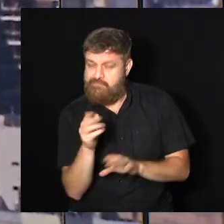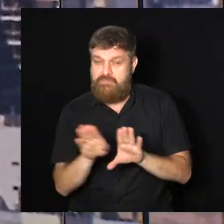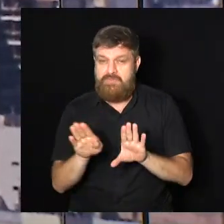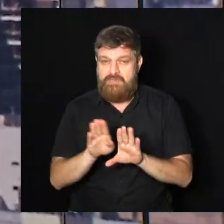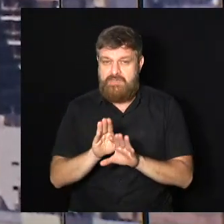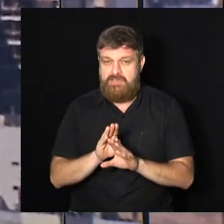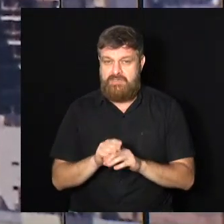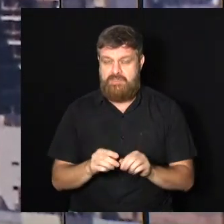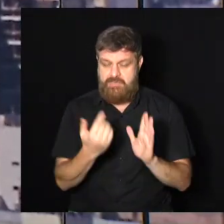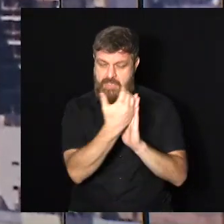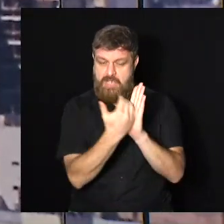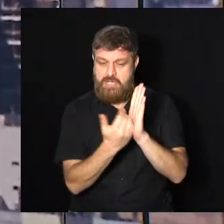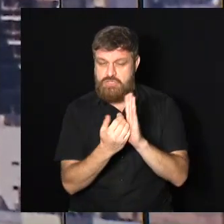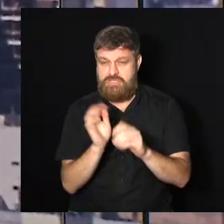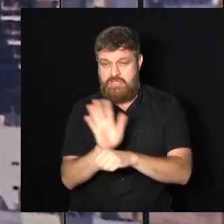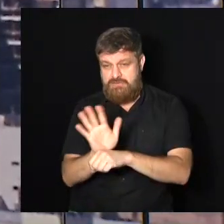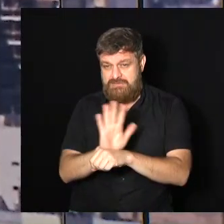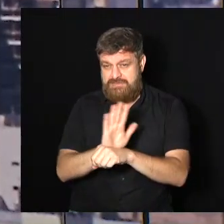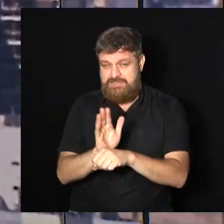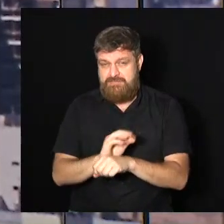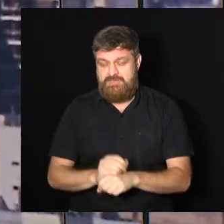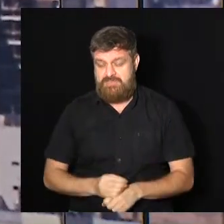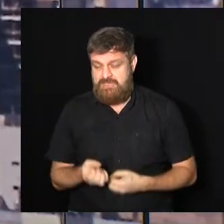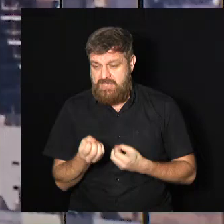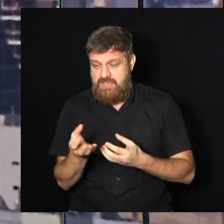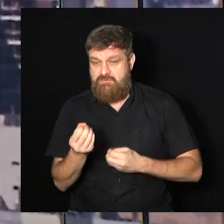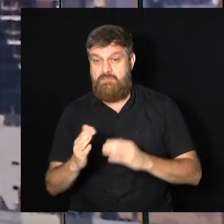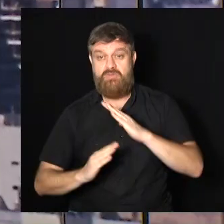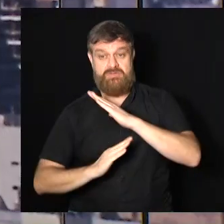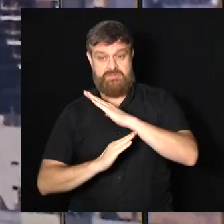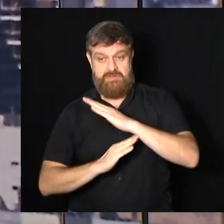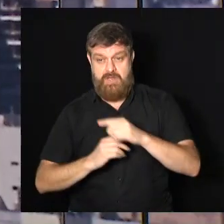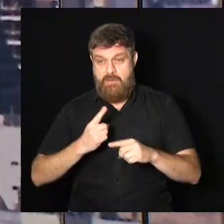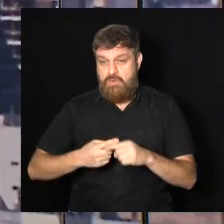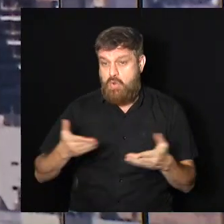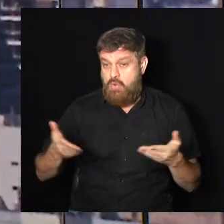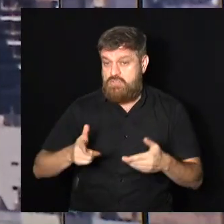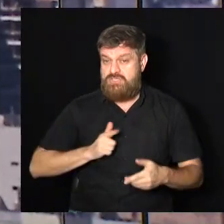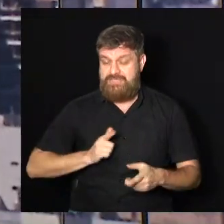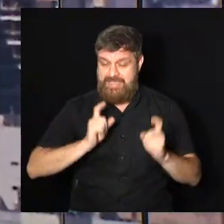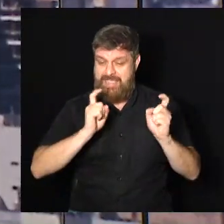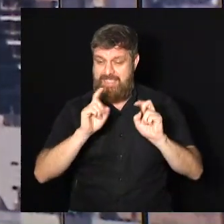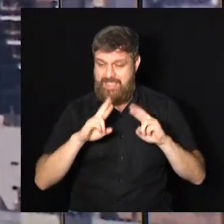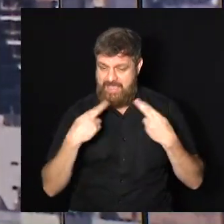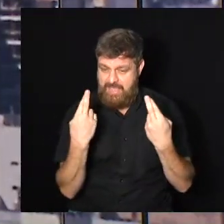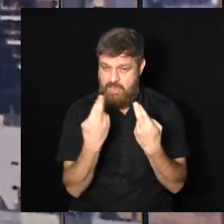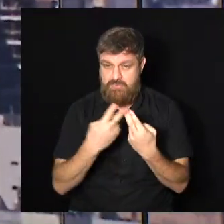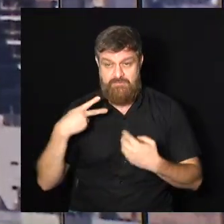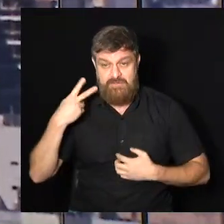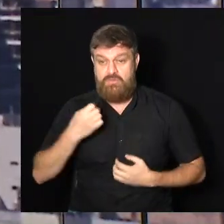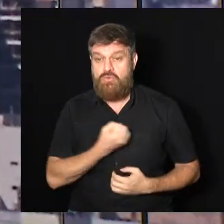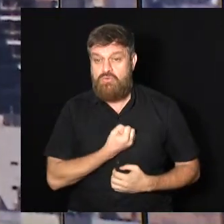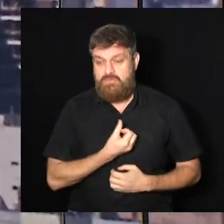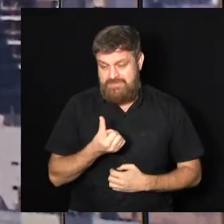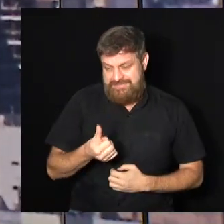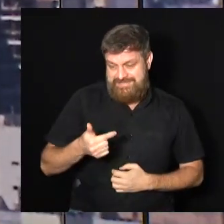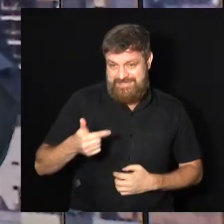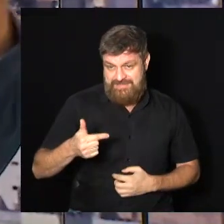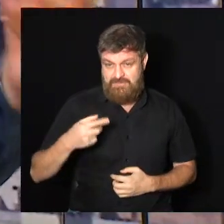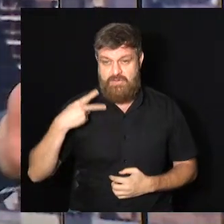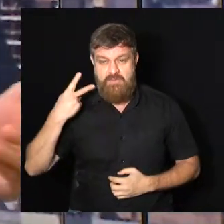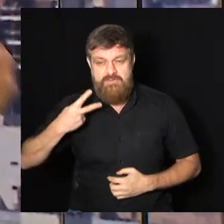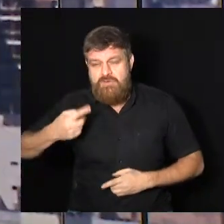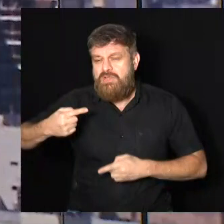cinema, mas primeiro as informações do Legislativo, porque hoje é dia da reunião ordinária de número 62. Os vereadores